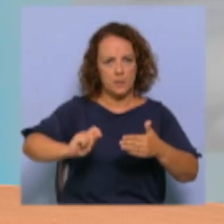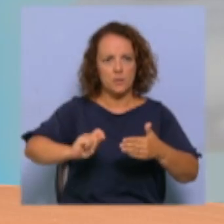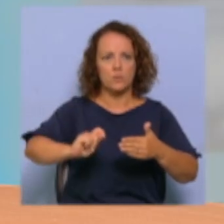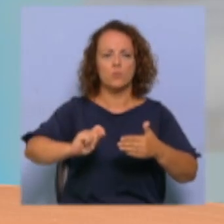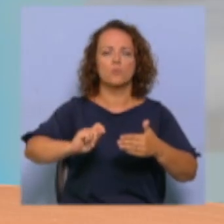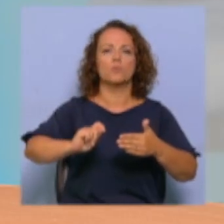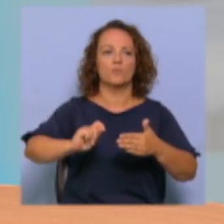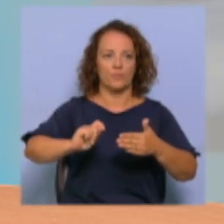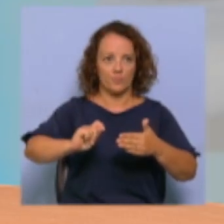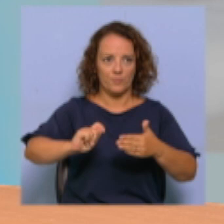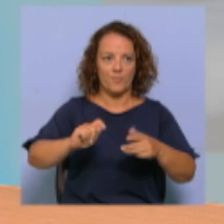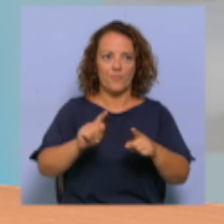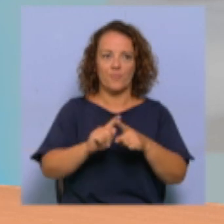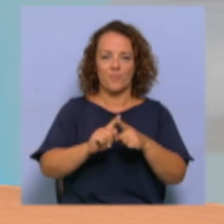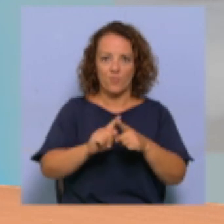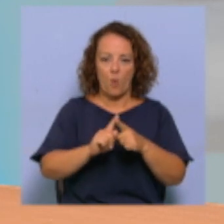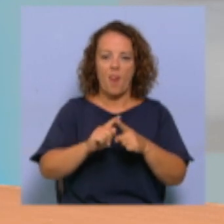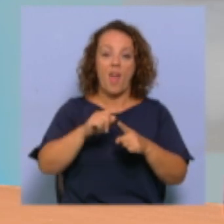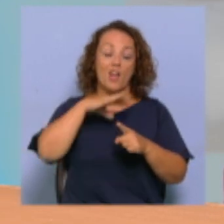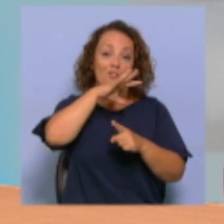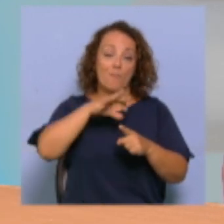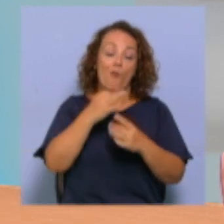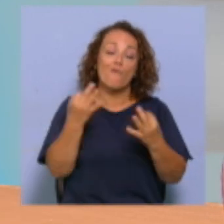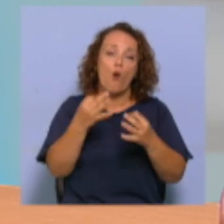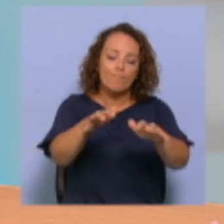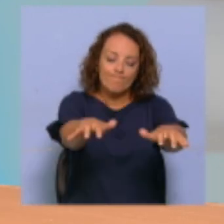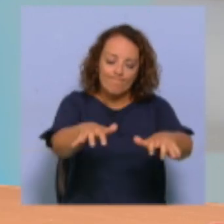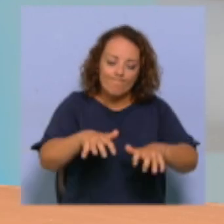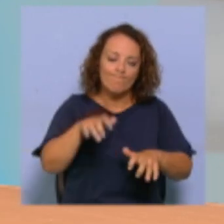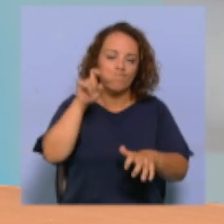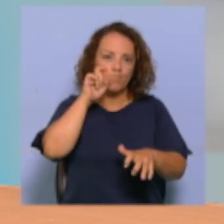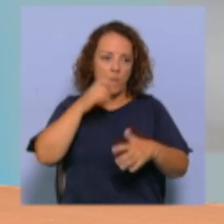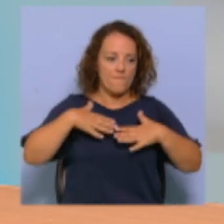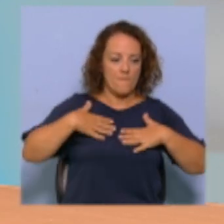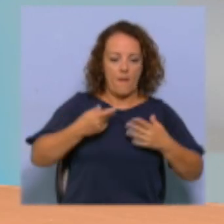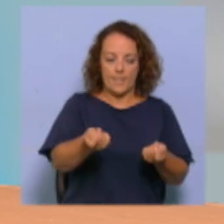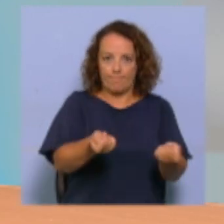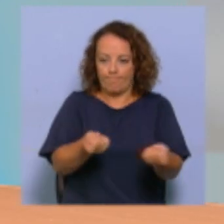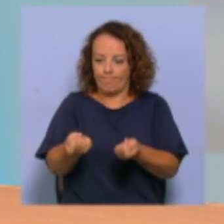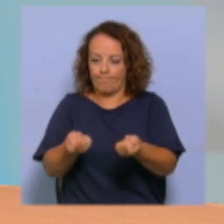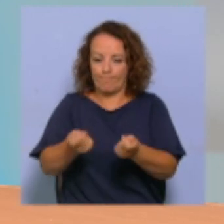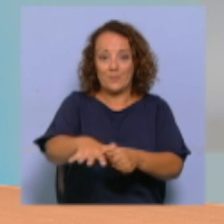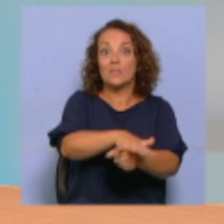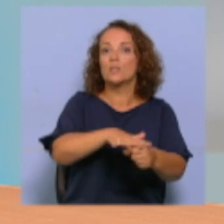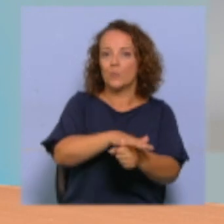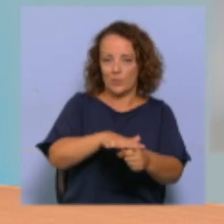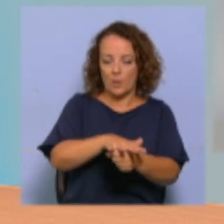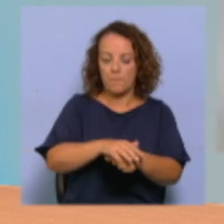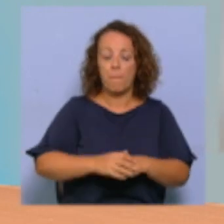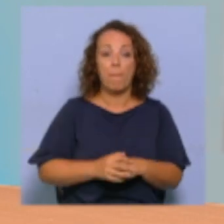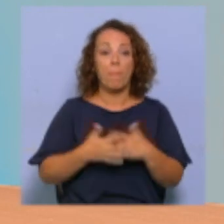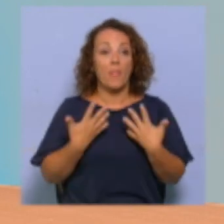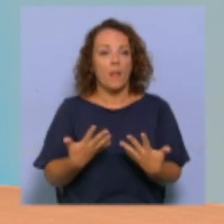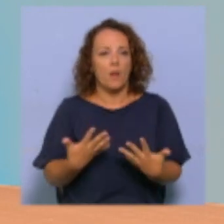local de absorção, de impacto e de capacidade de saber gerir toda esta nova situação. E este é um